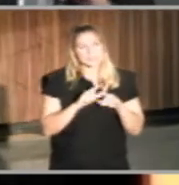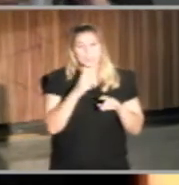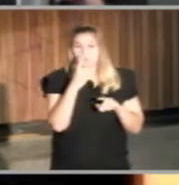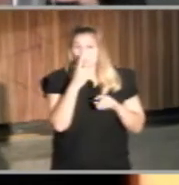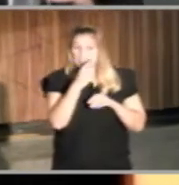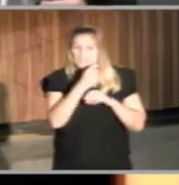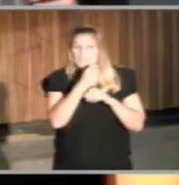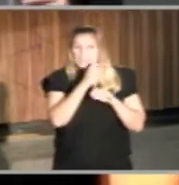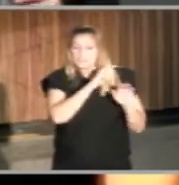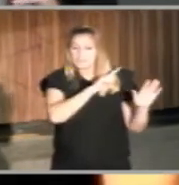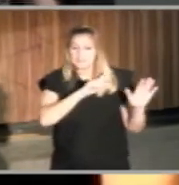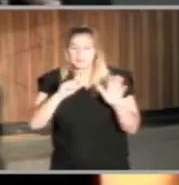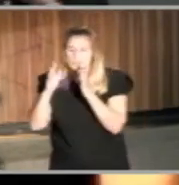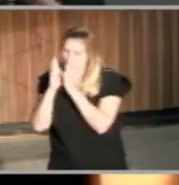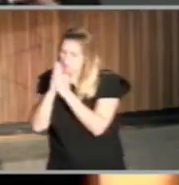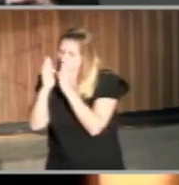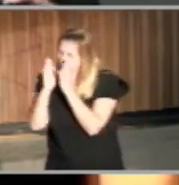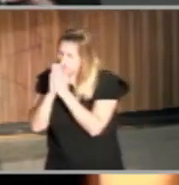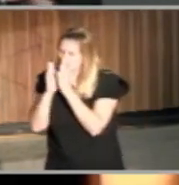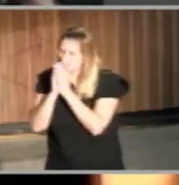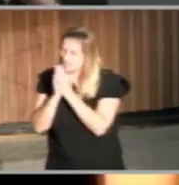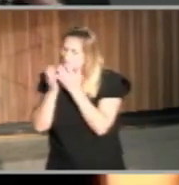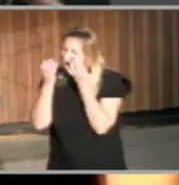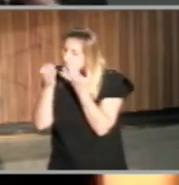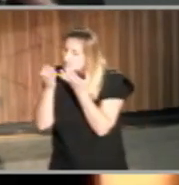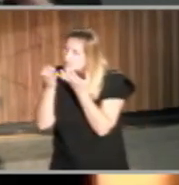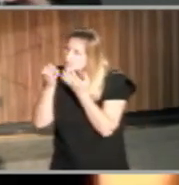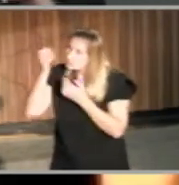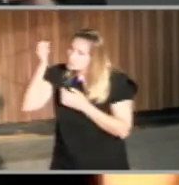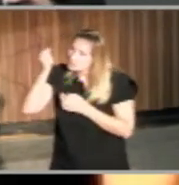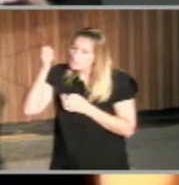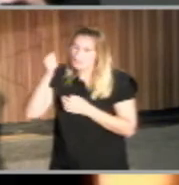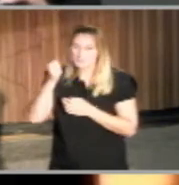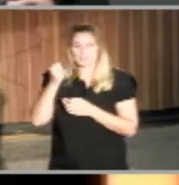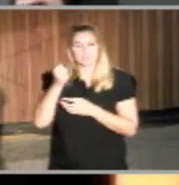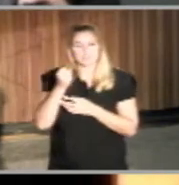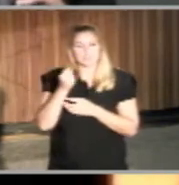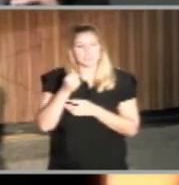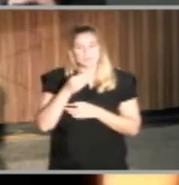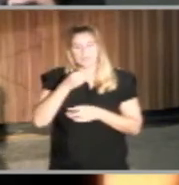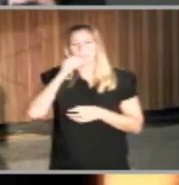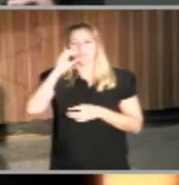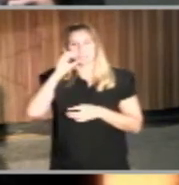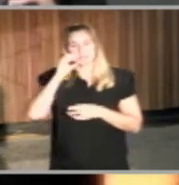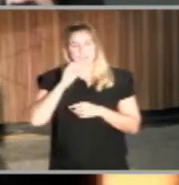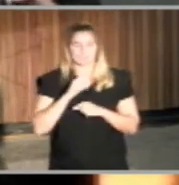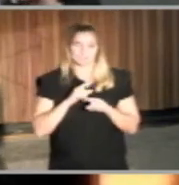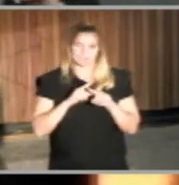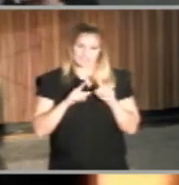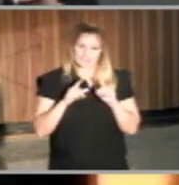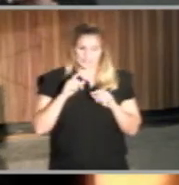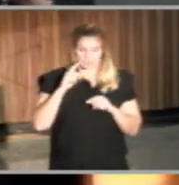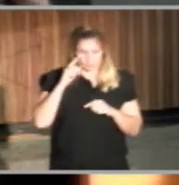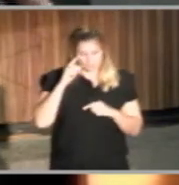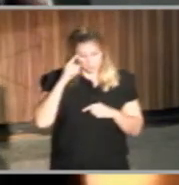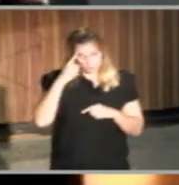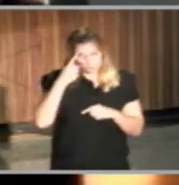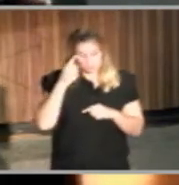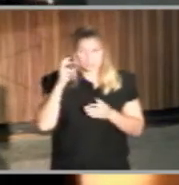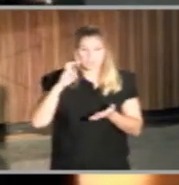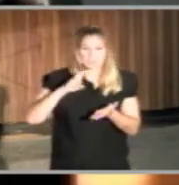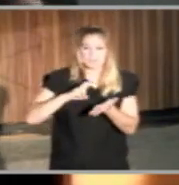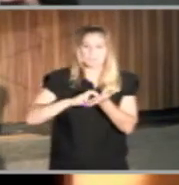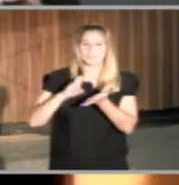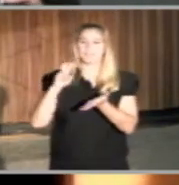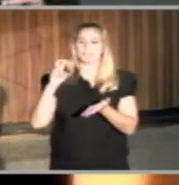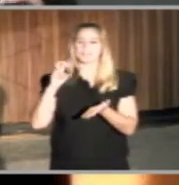Senhor, eu queria tomar leite, né? E aí, um dia de manhã, uma semana depois, tem uma